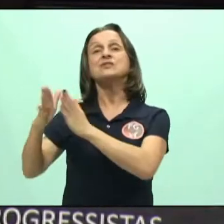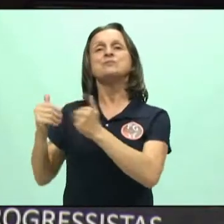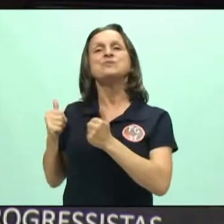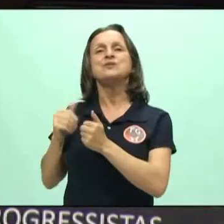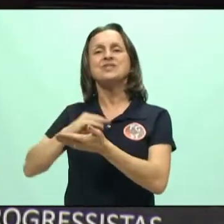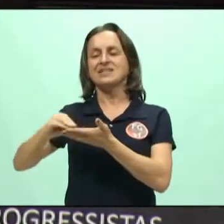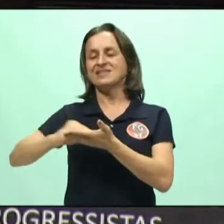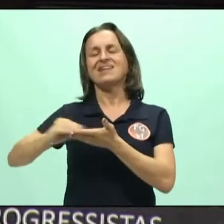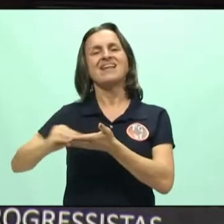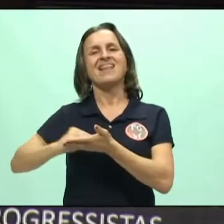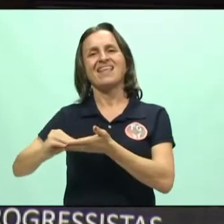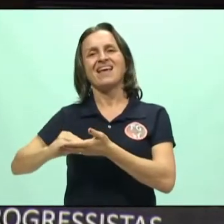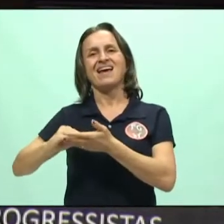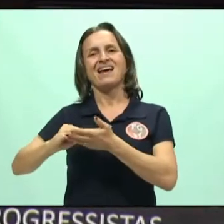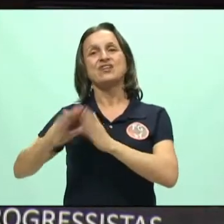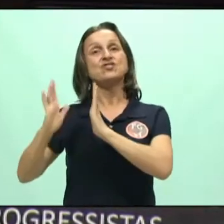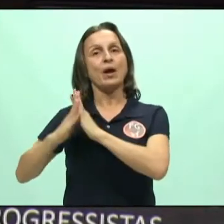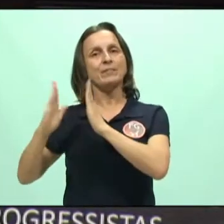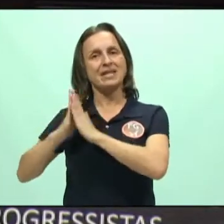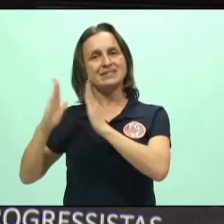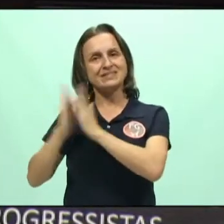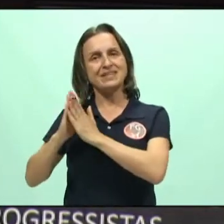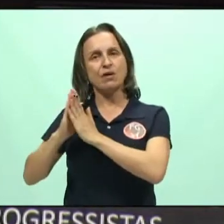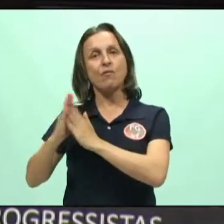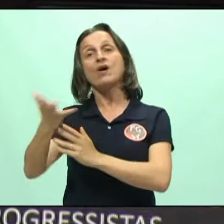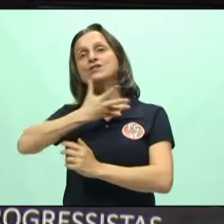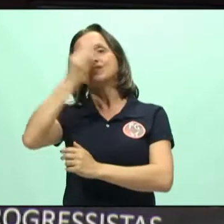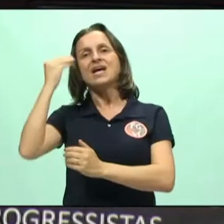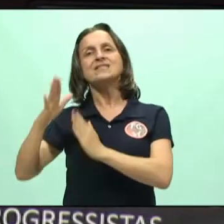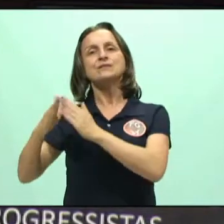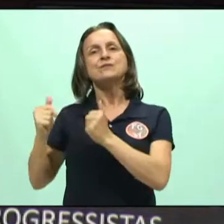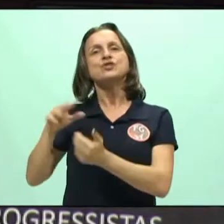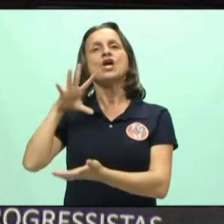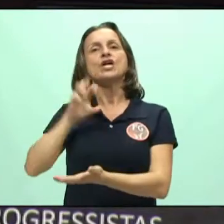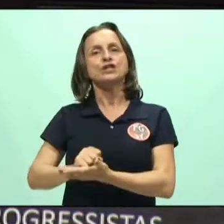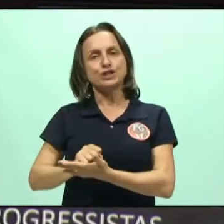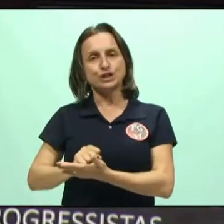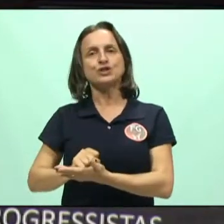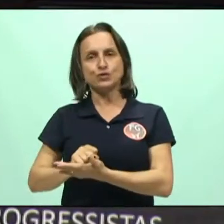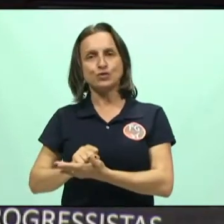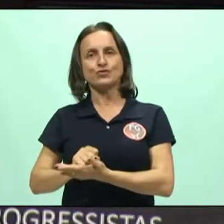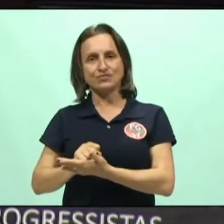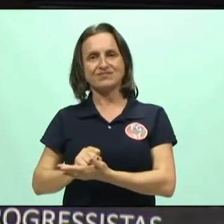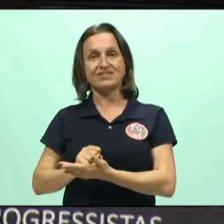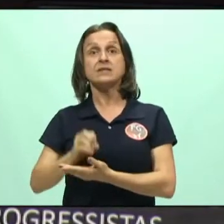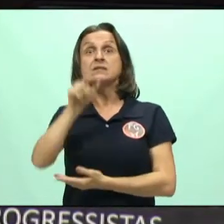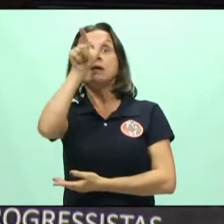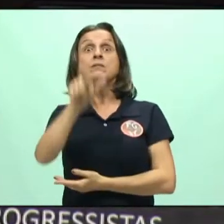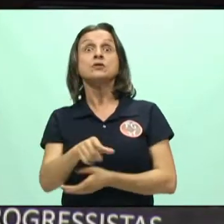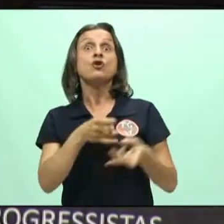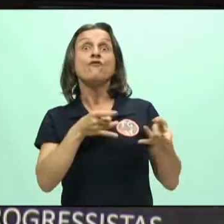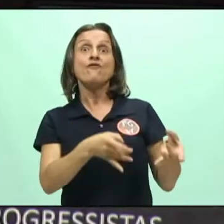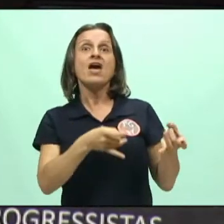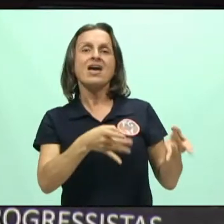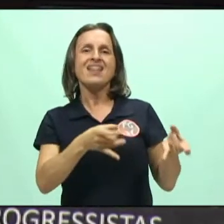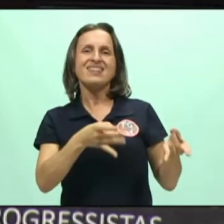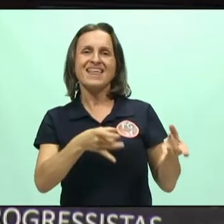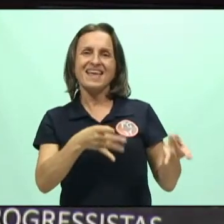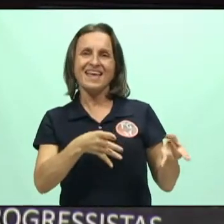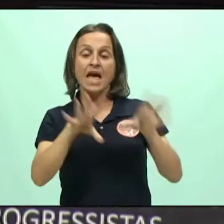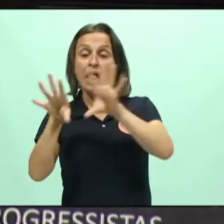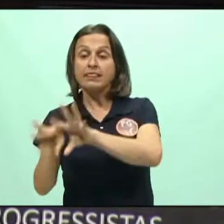a transferência da CDR de um para o outro bom se o cara vendeu ele